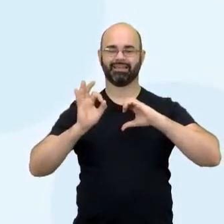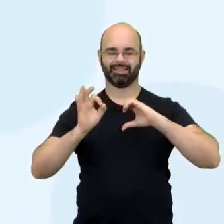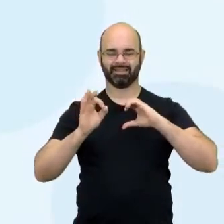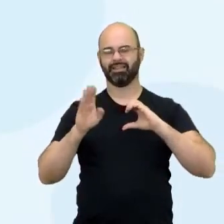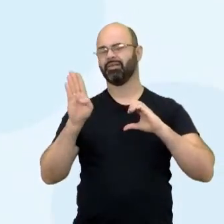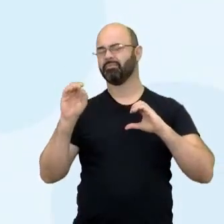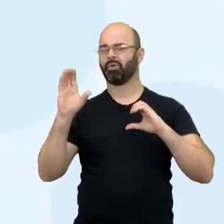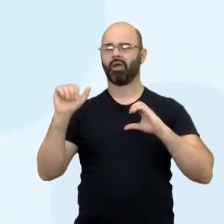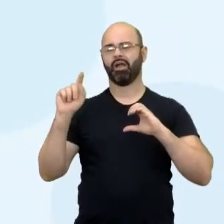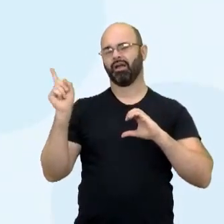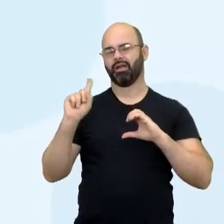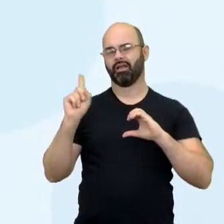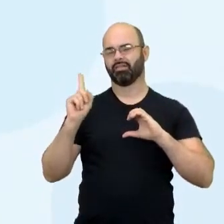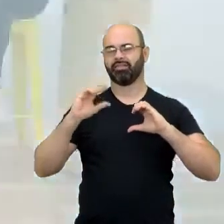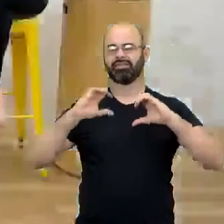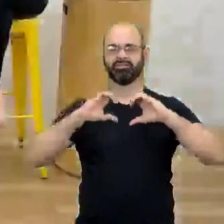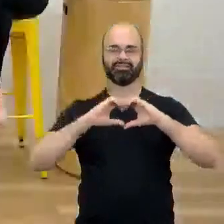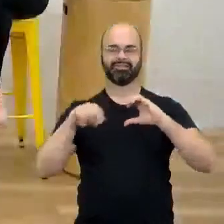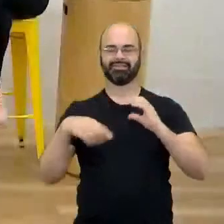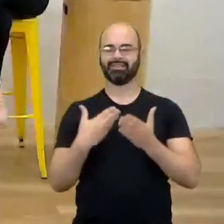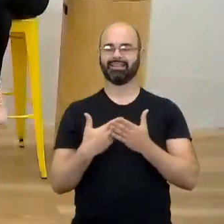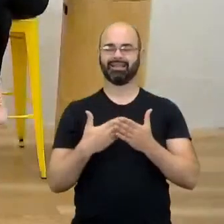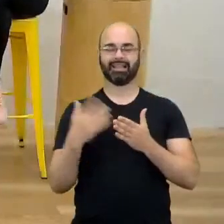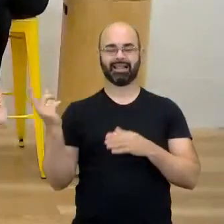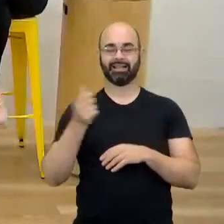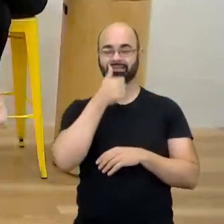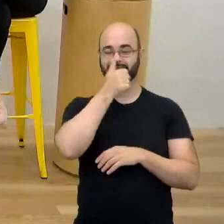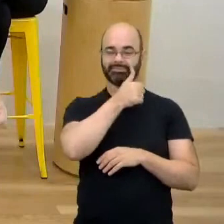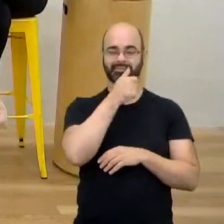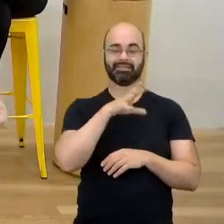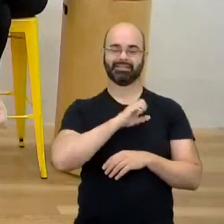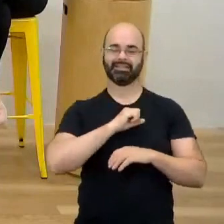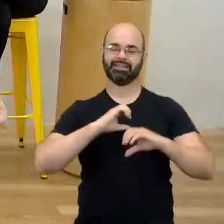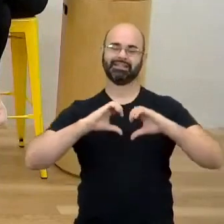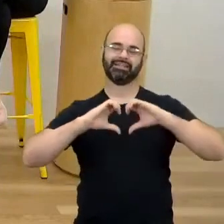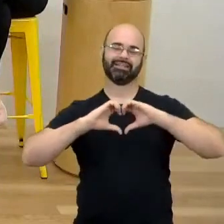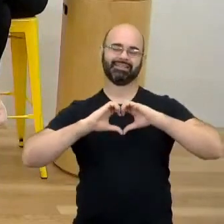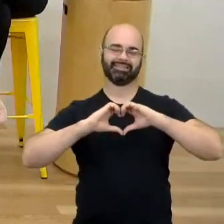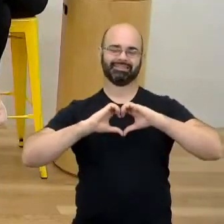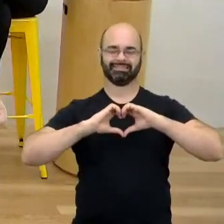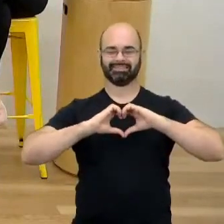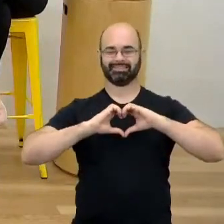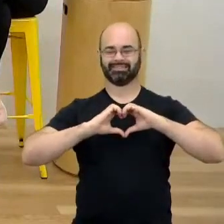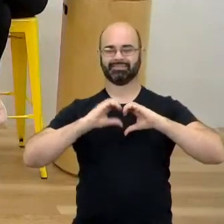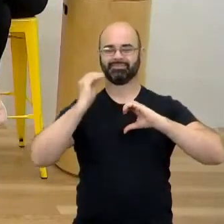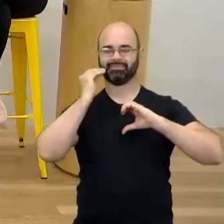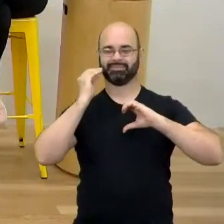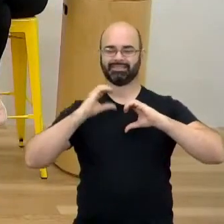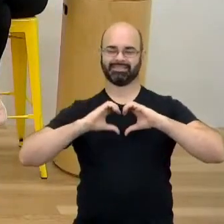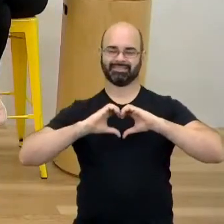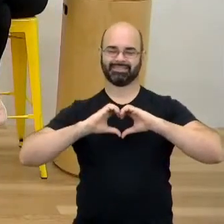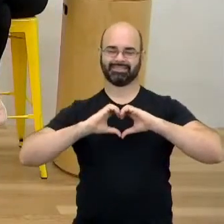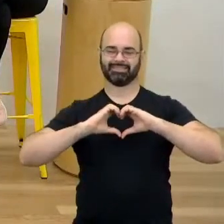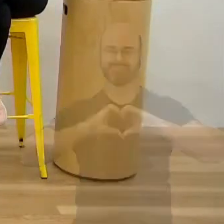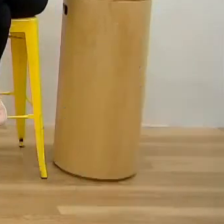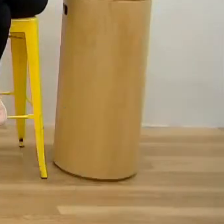boca não. Ela infarta aqui com as nossas aulas, mas ela, no fundo, ela ama. Tá, tudo ótimo, um beijo.